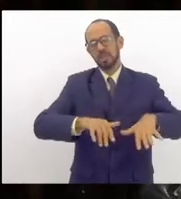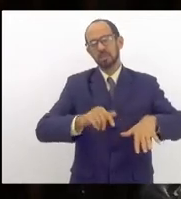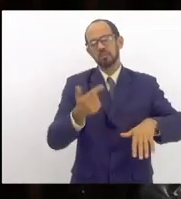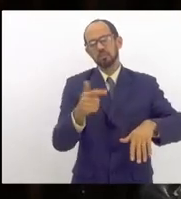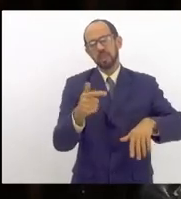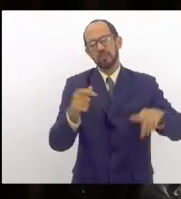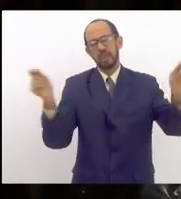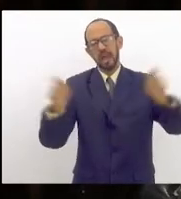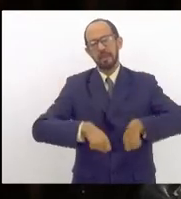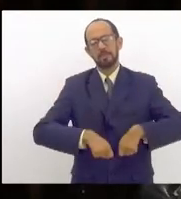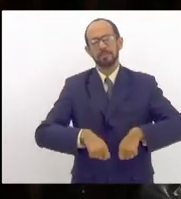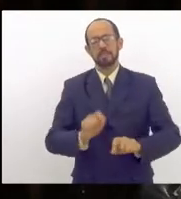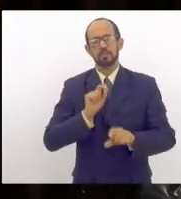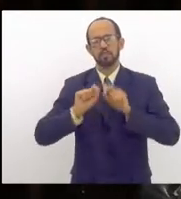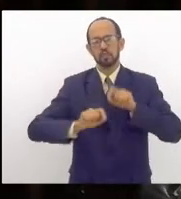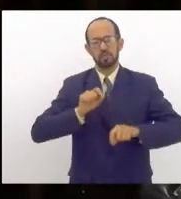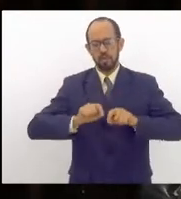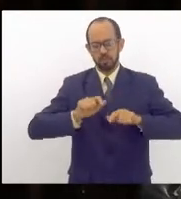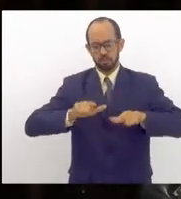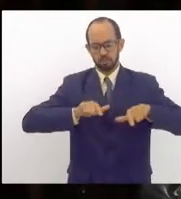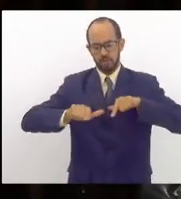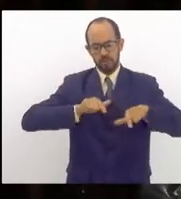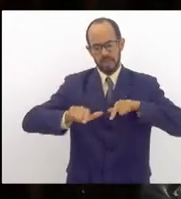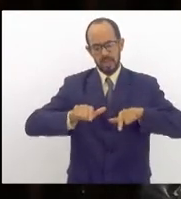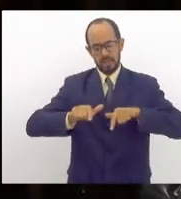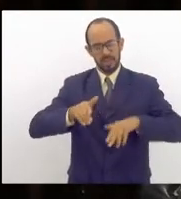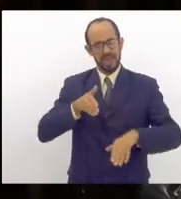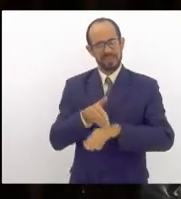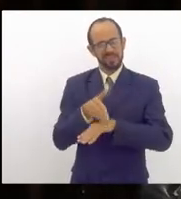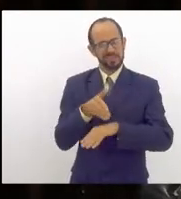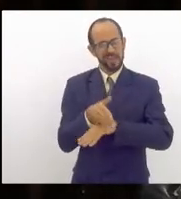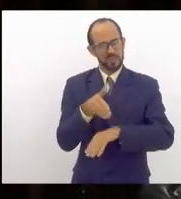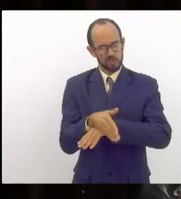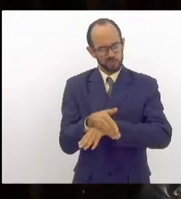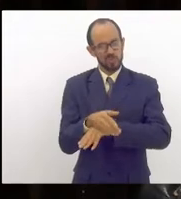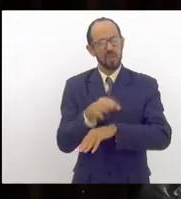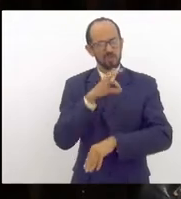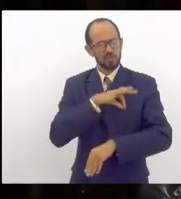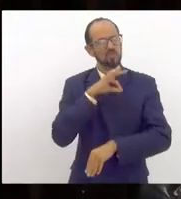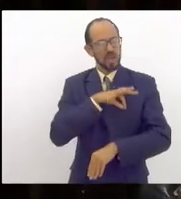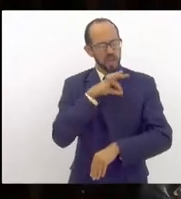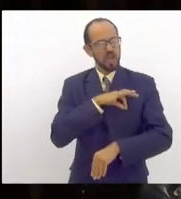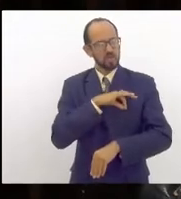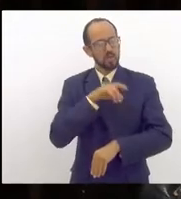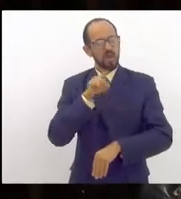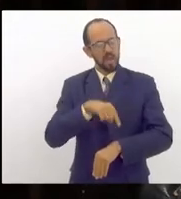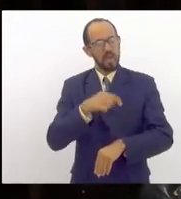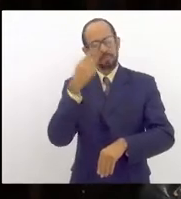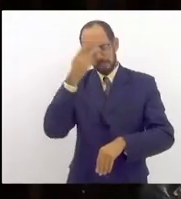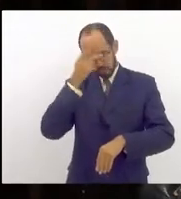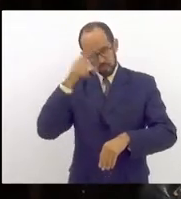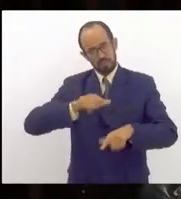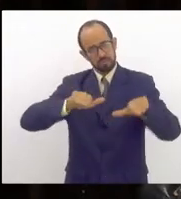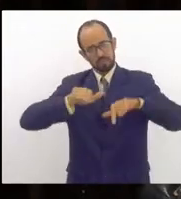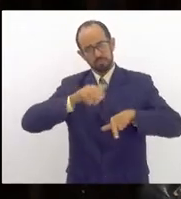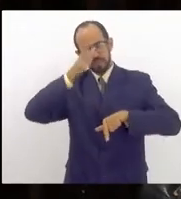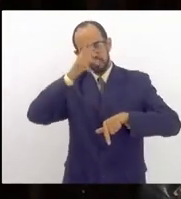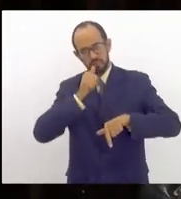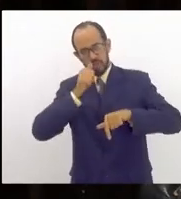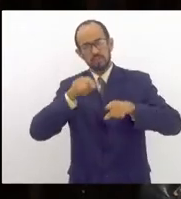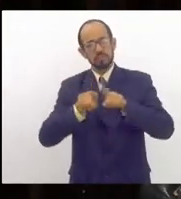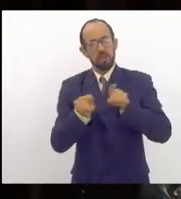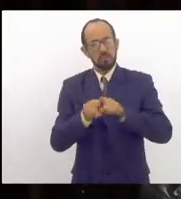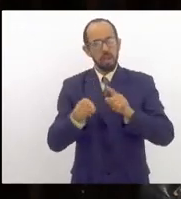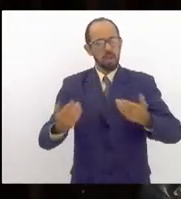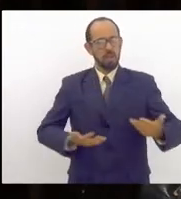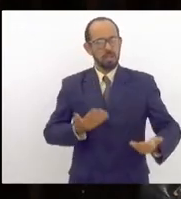condições de trabalho ou de acesso algum tipo de remuneração são os trabalhadores informais são as trabalhadoras domésticas também